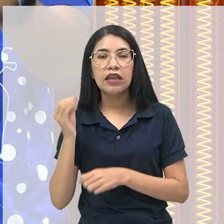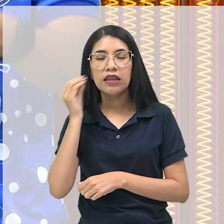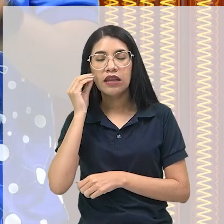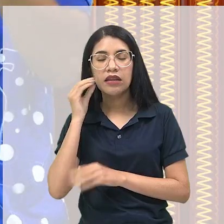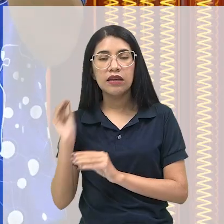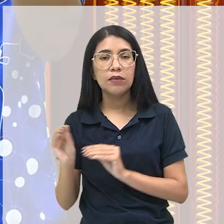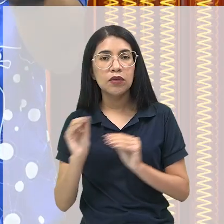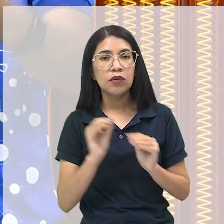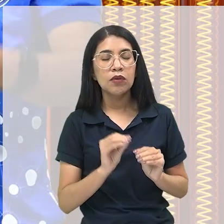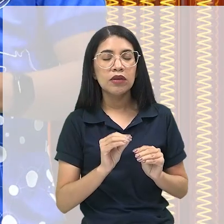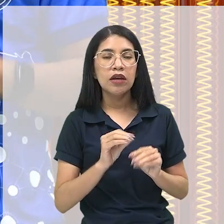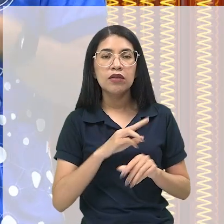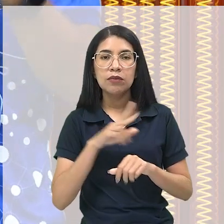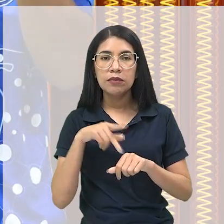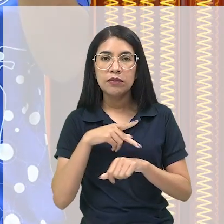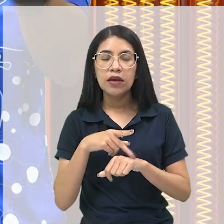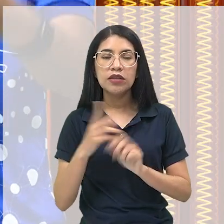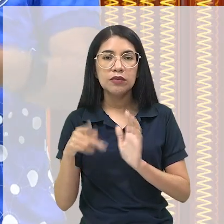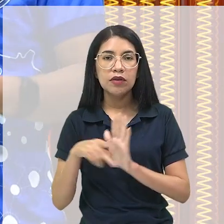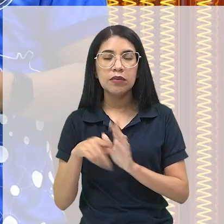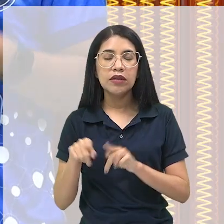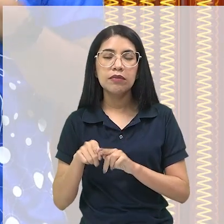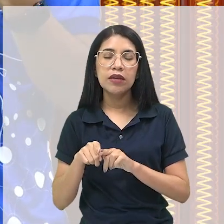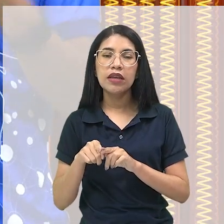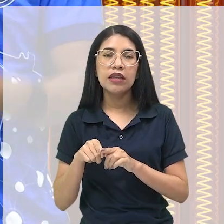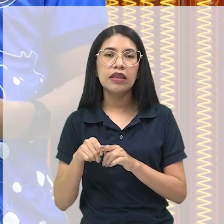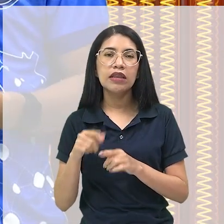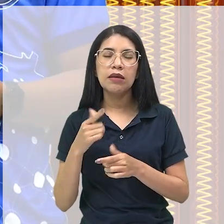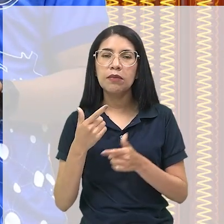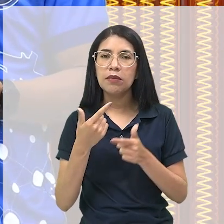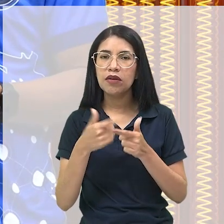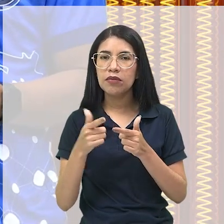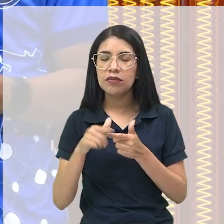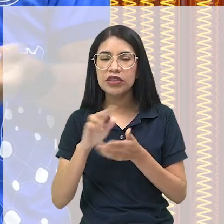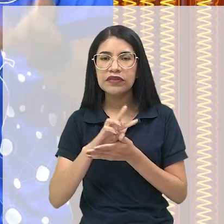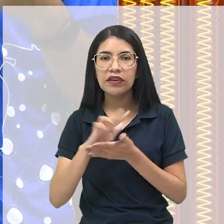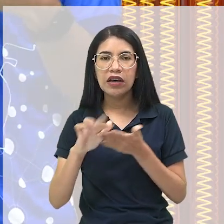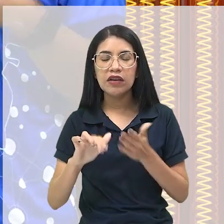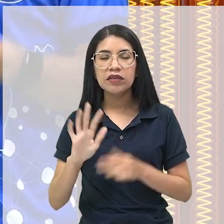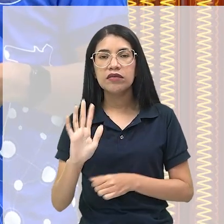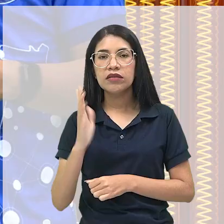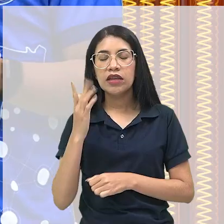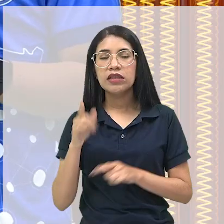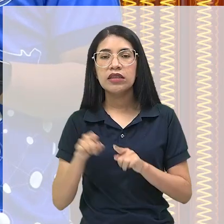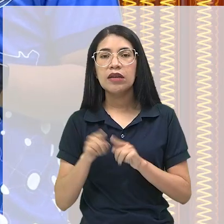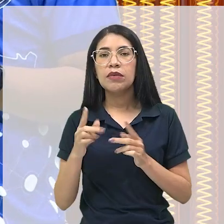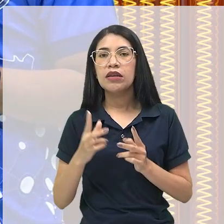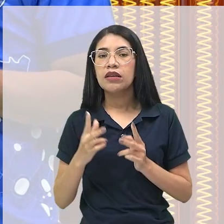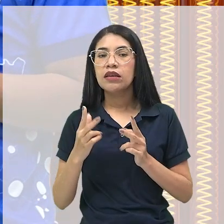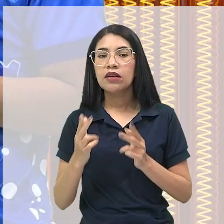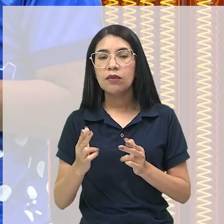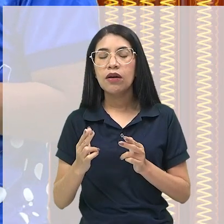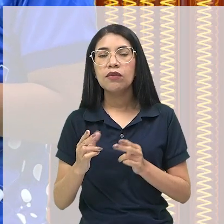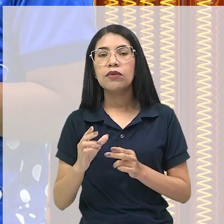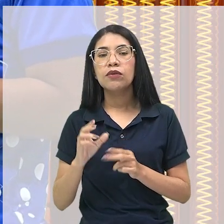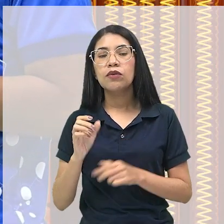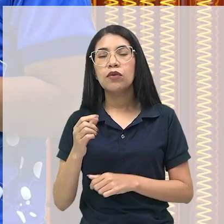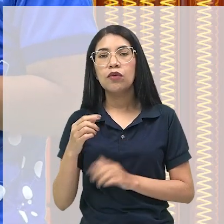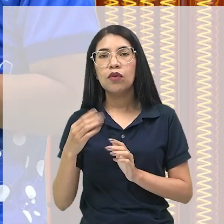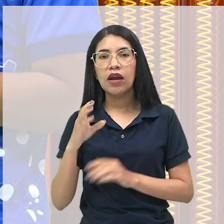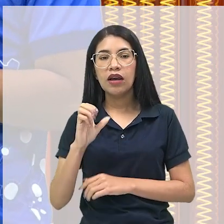migrar, que quer sair do lugar de onde ele está e vai embora, passa por uma série de dificuldades. E é a mesma coisa que acontece no